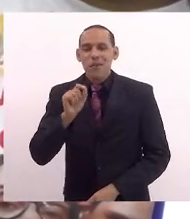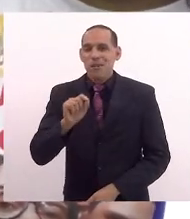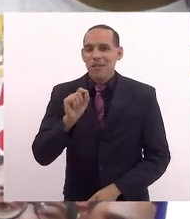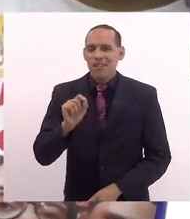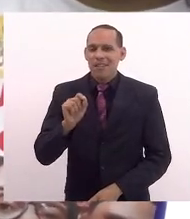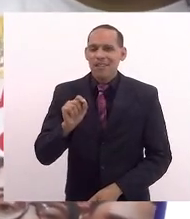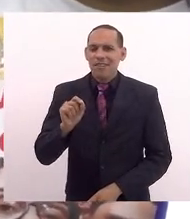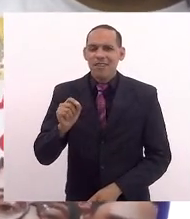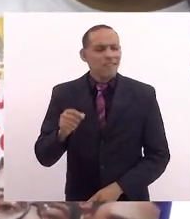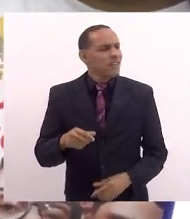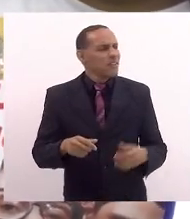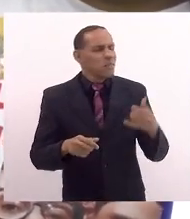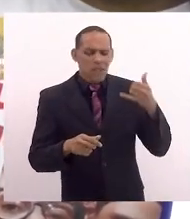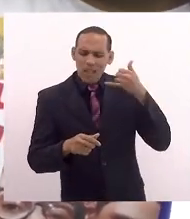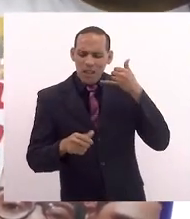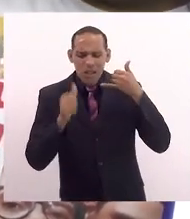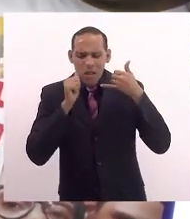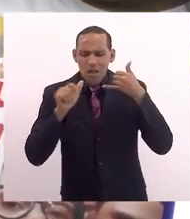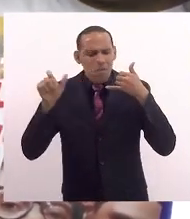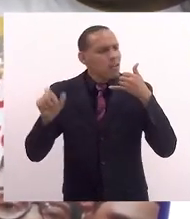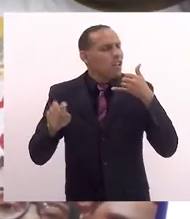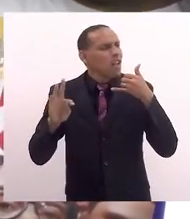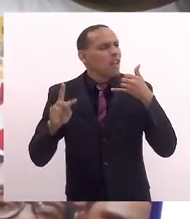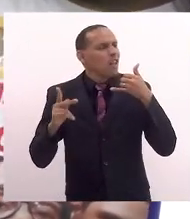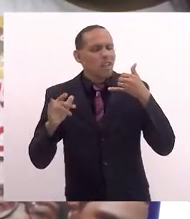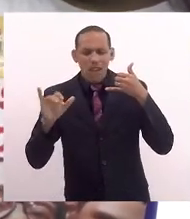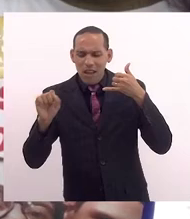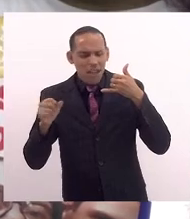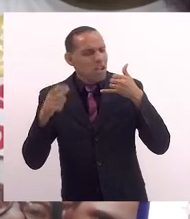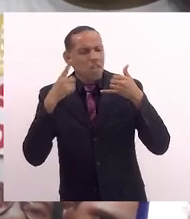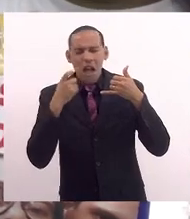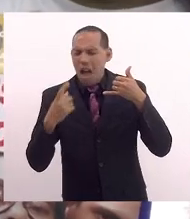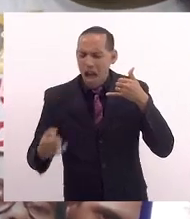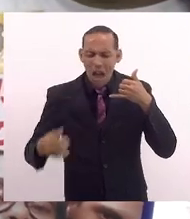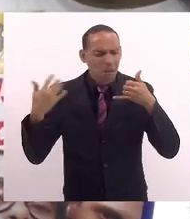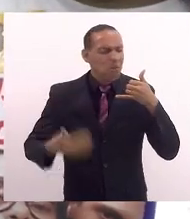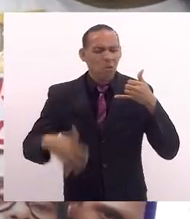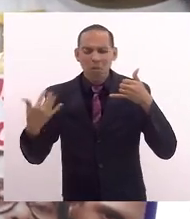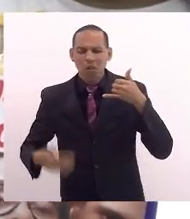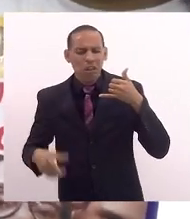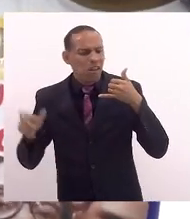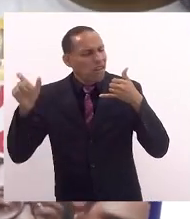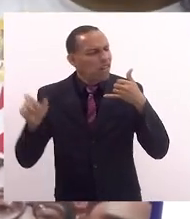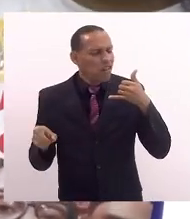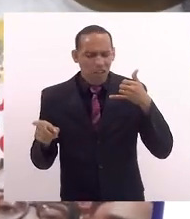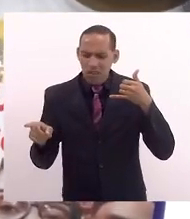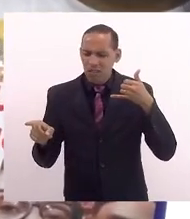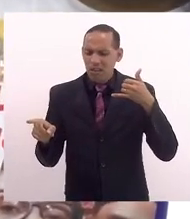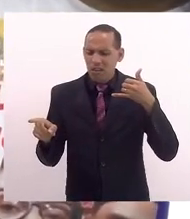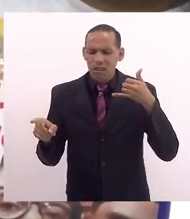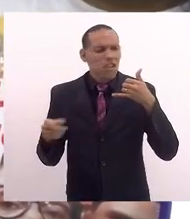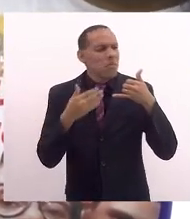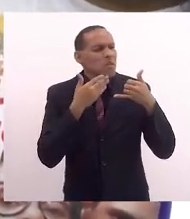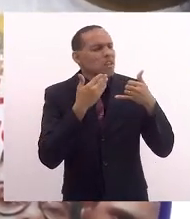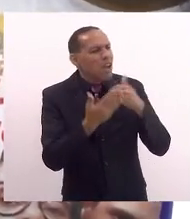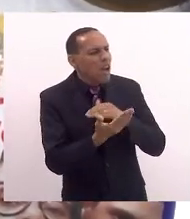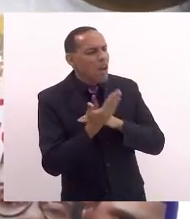pô, me ligou uma menina aqui, chamada Thaís, chorando, desesperada, pedindo ajuda.